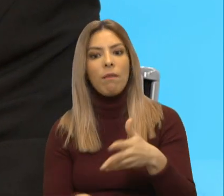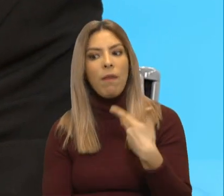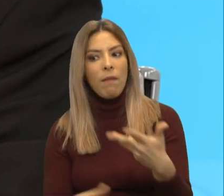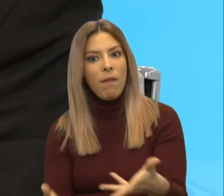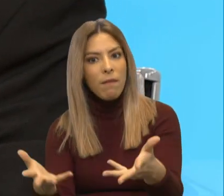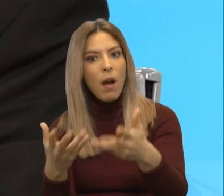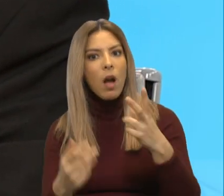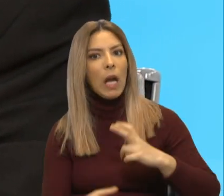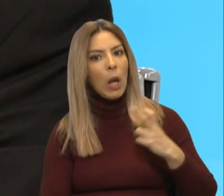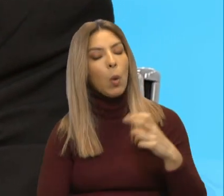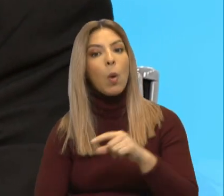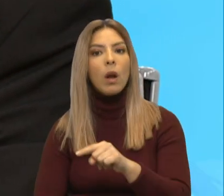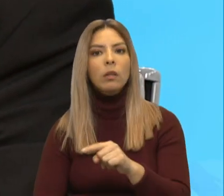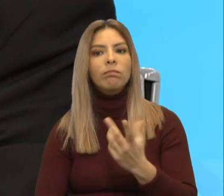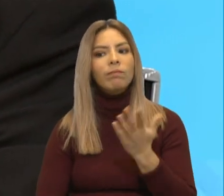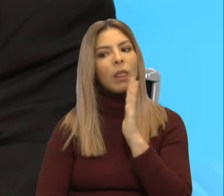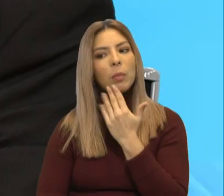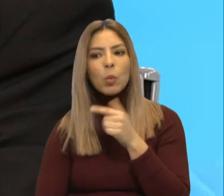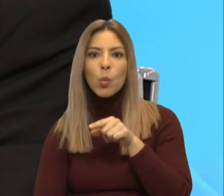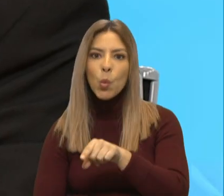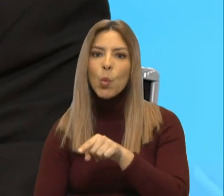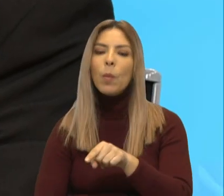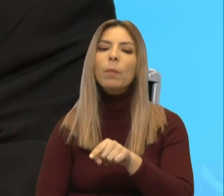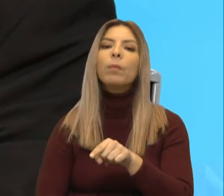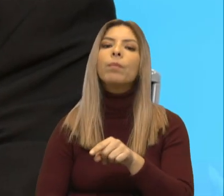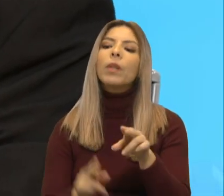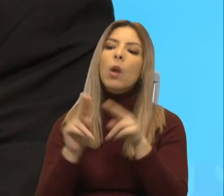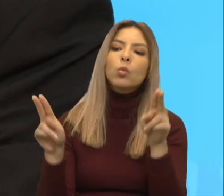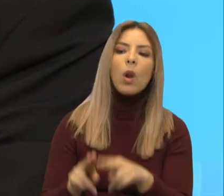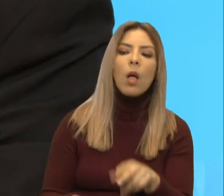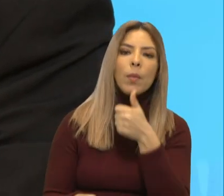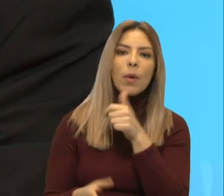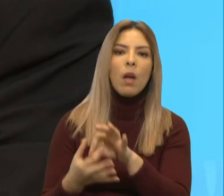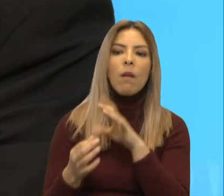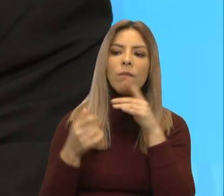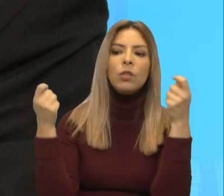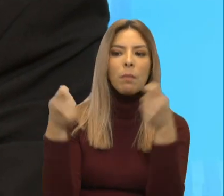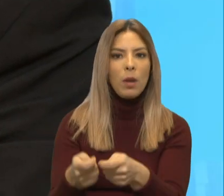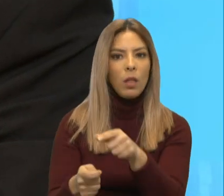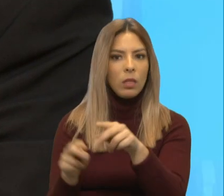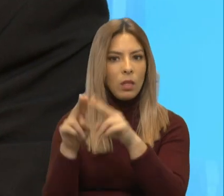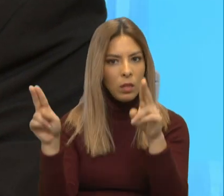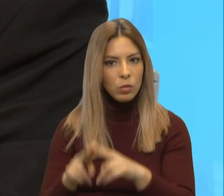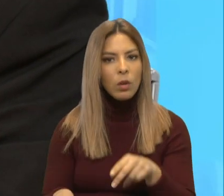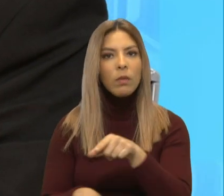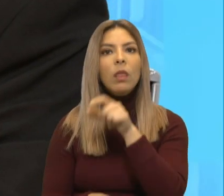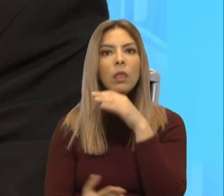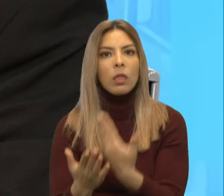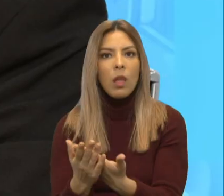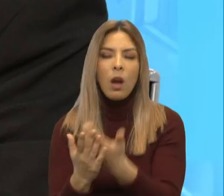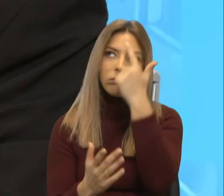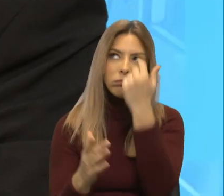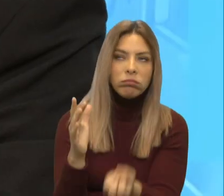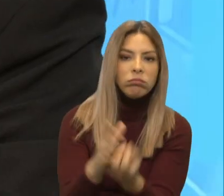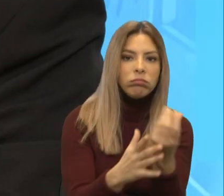desenvolvimento depende também da ajuda internacional, depende sobretudo também do investimento internacional, que é importante para a criação de emprego e da riqueza.